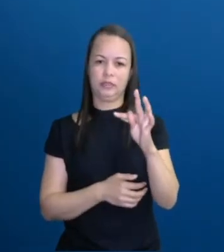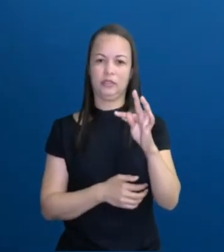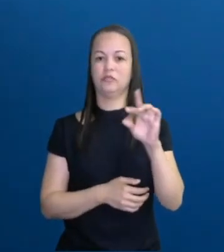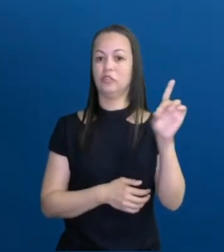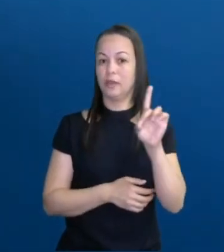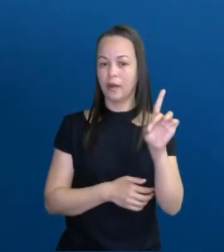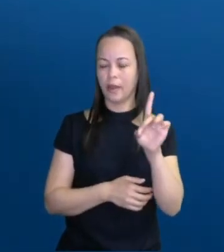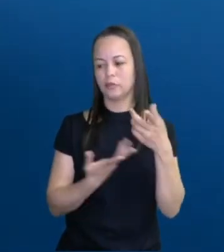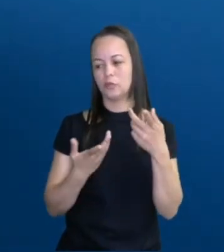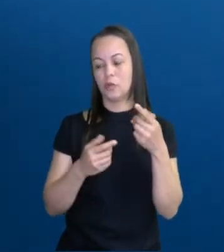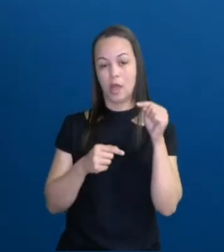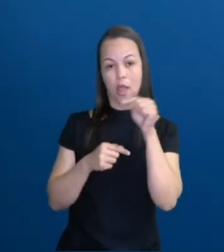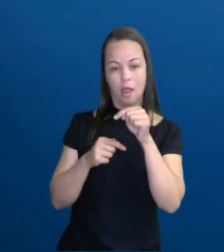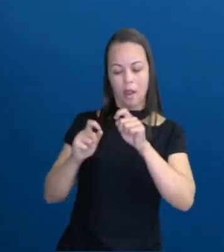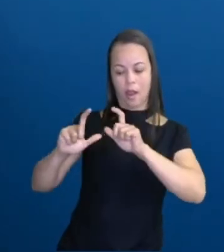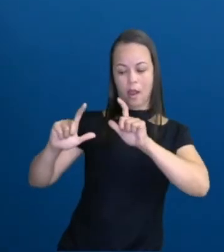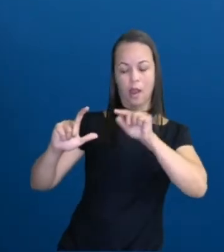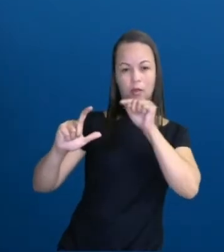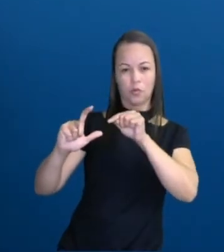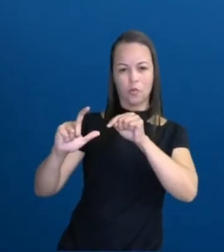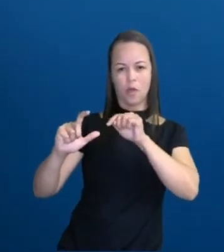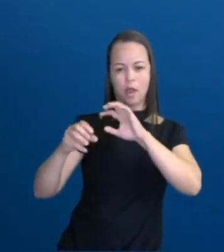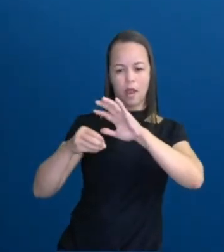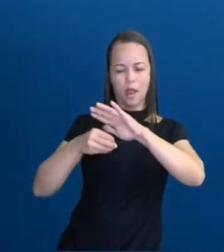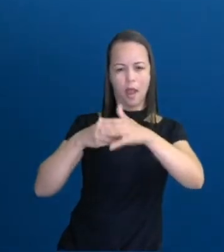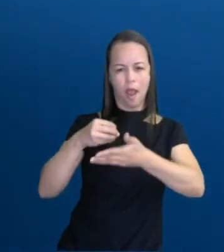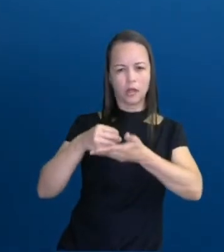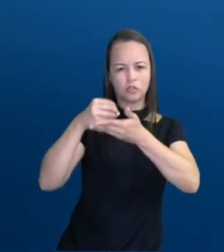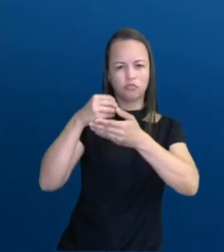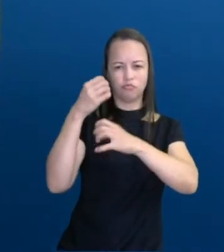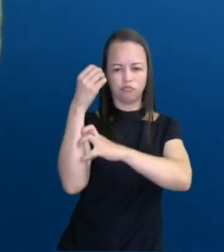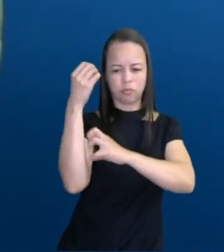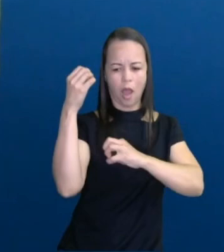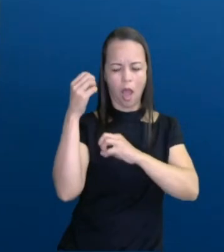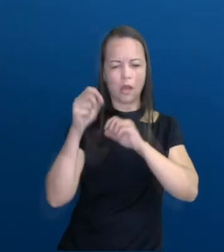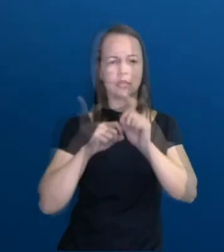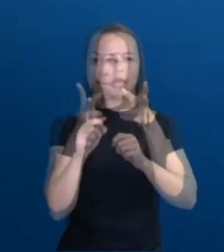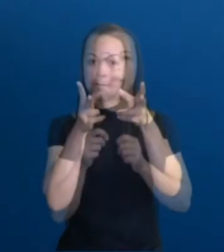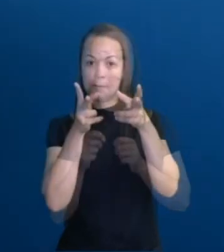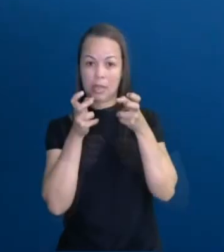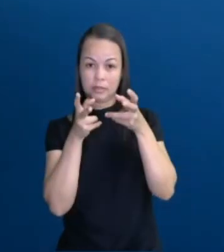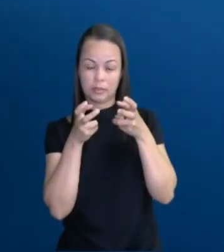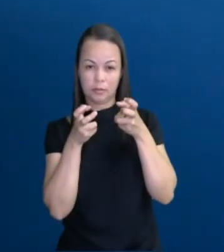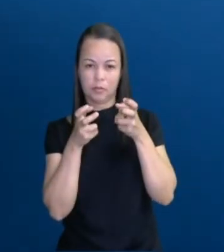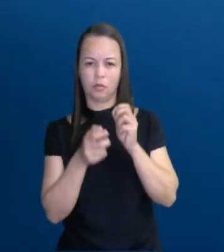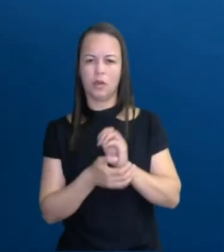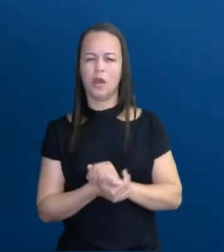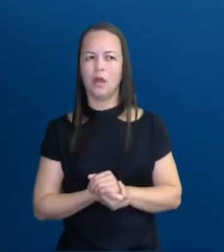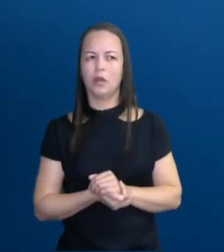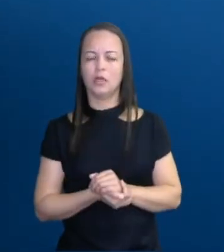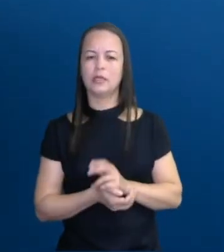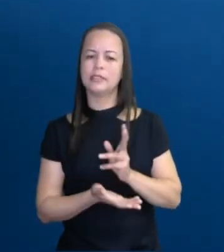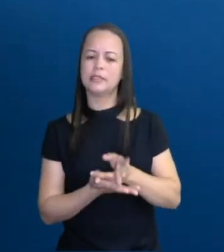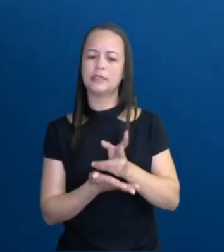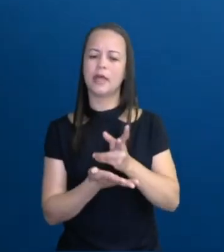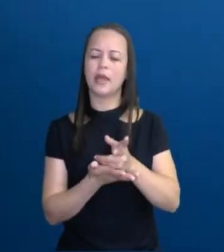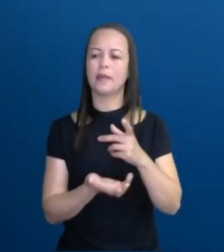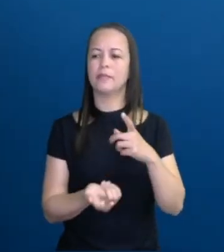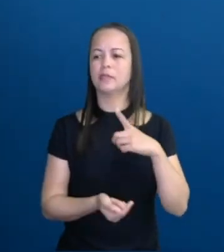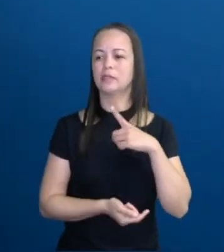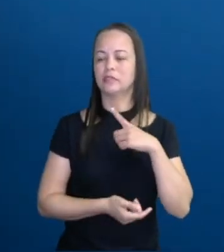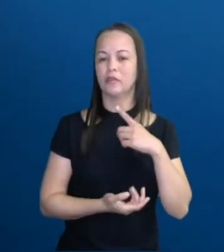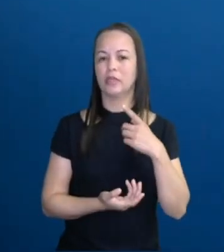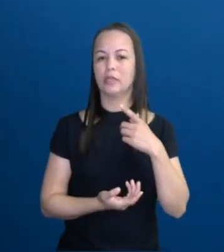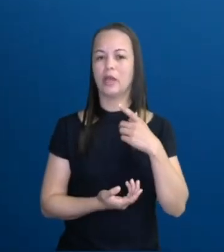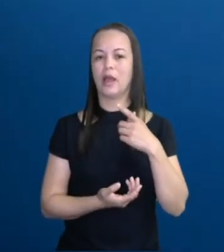Consequentemente, esse termo aqui, uma retirada sustentável, é um objeto direto. Todas as vezes que eu encaixar essa